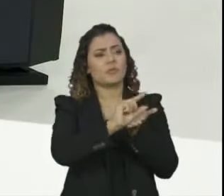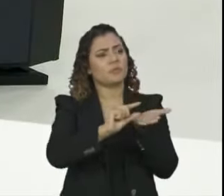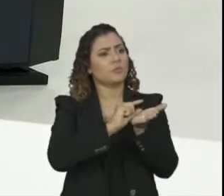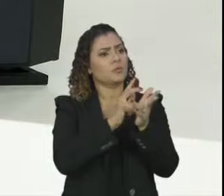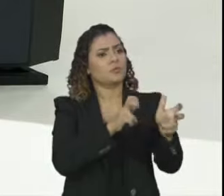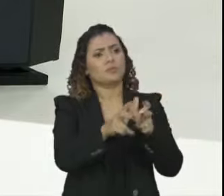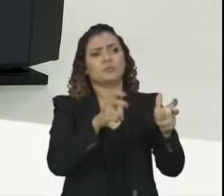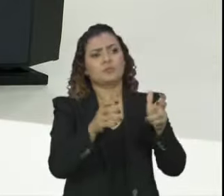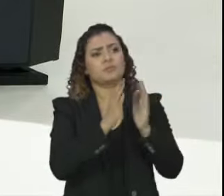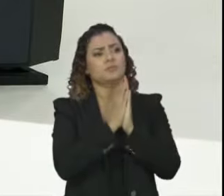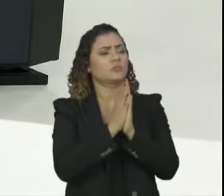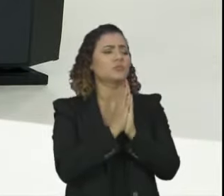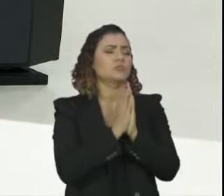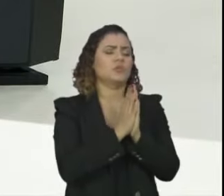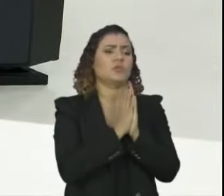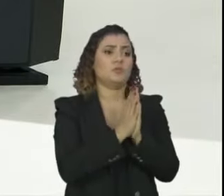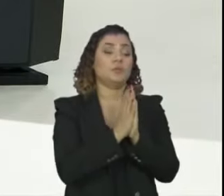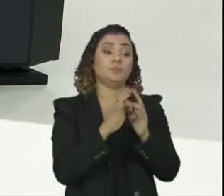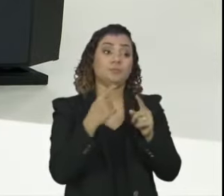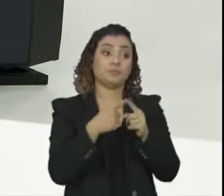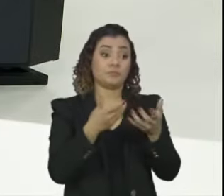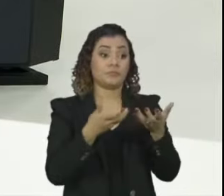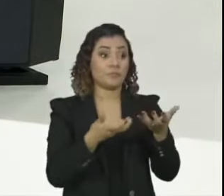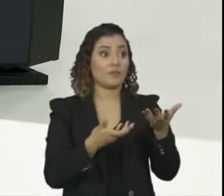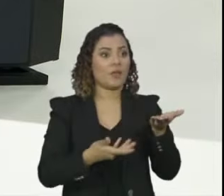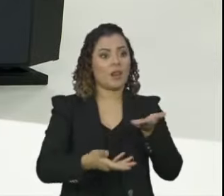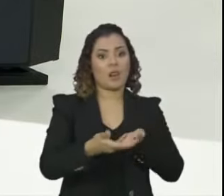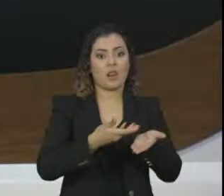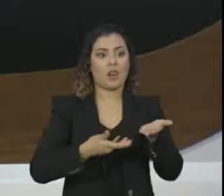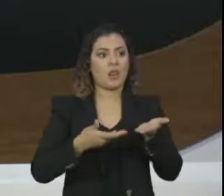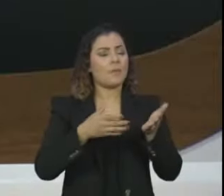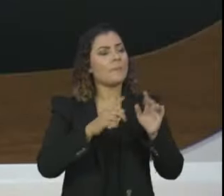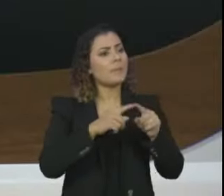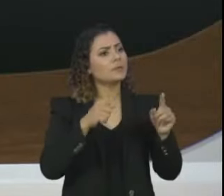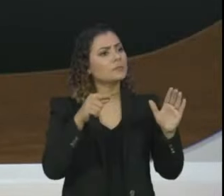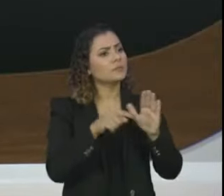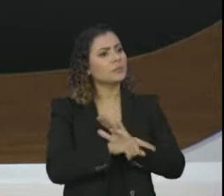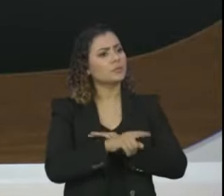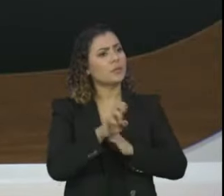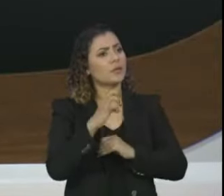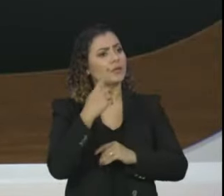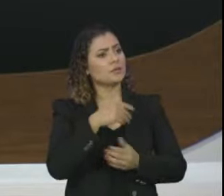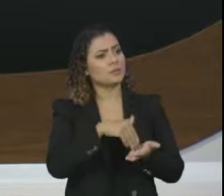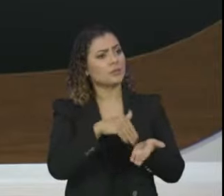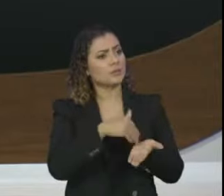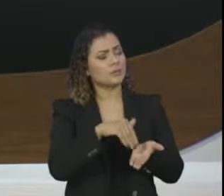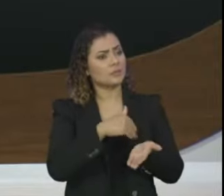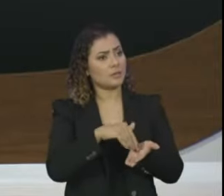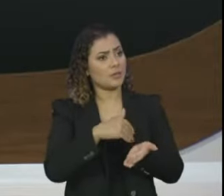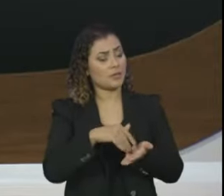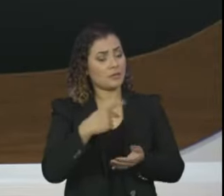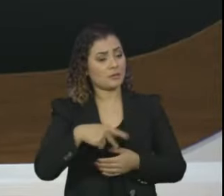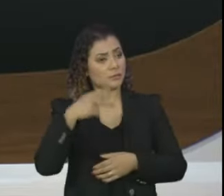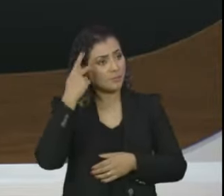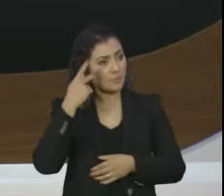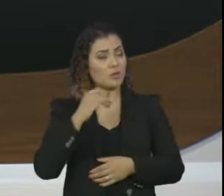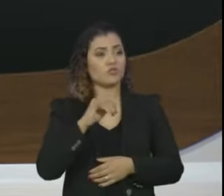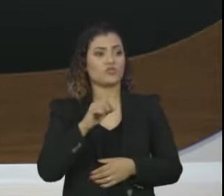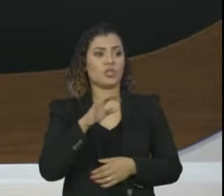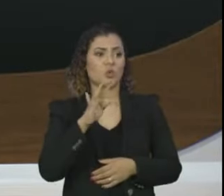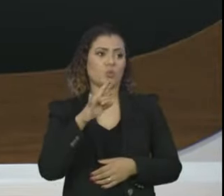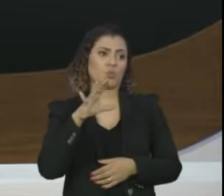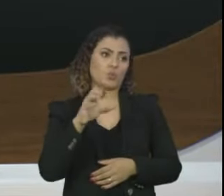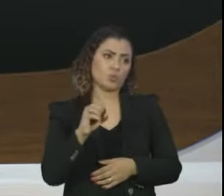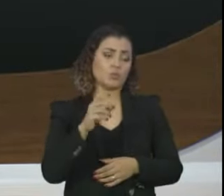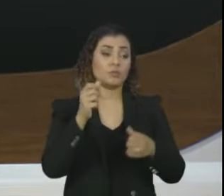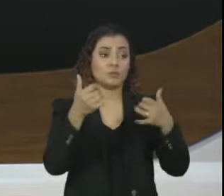que ela está disposta a empreender a gente recebeu uma pergunta do ex-secretário que São Paulo Getúlio hanashiro falando